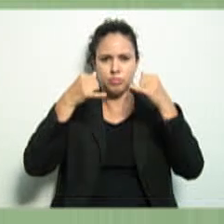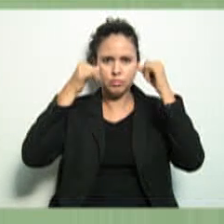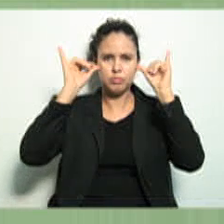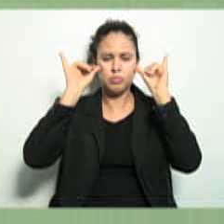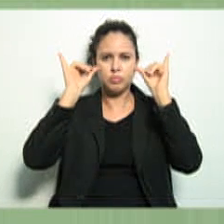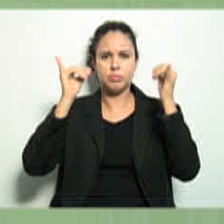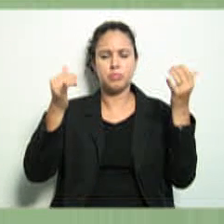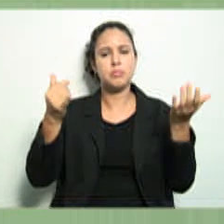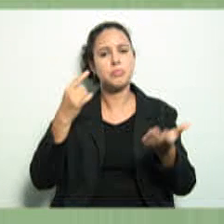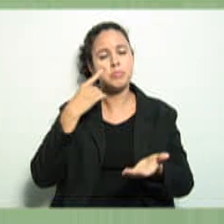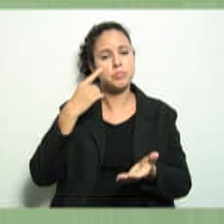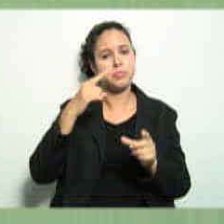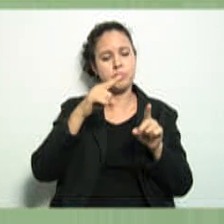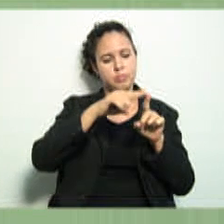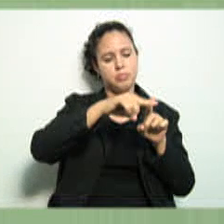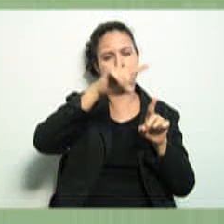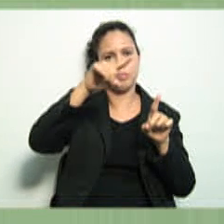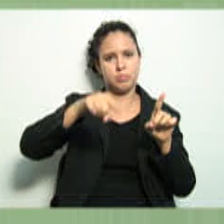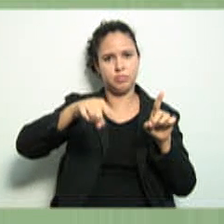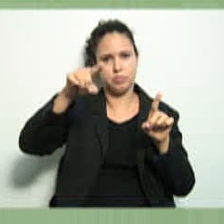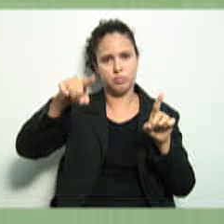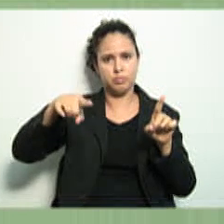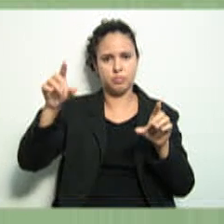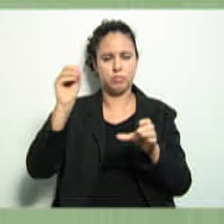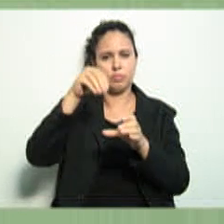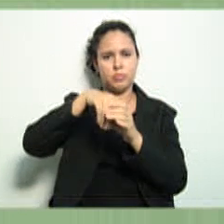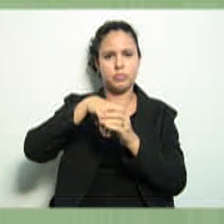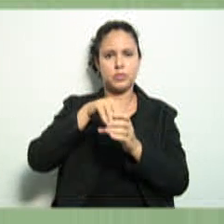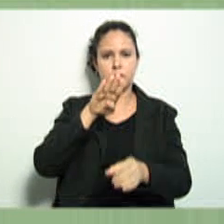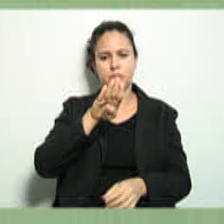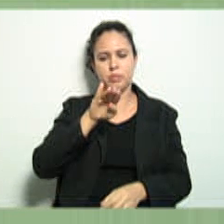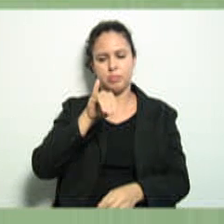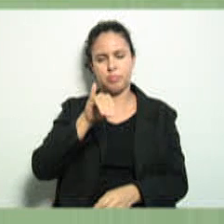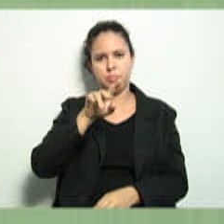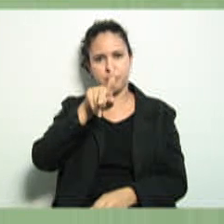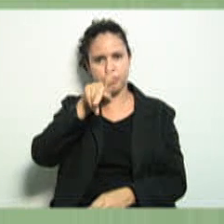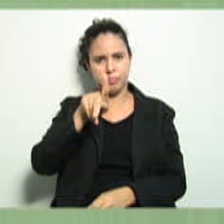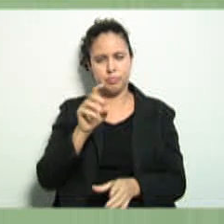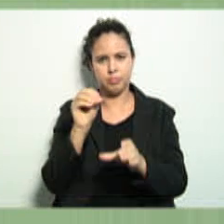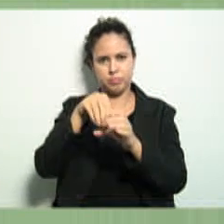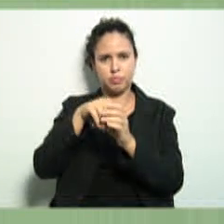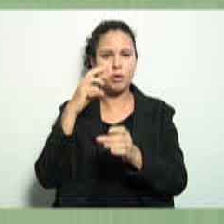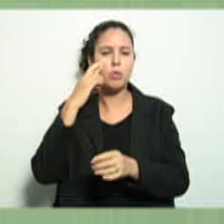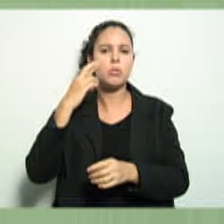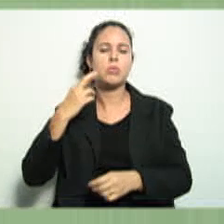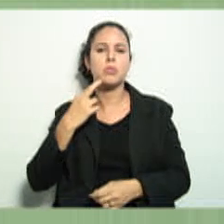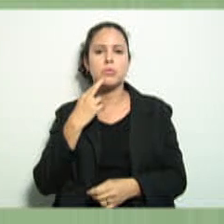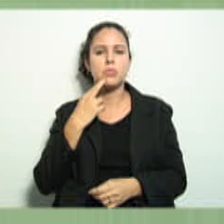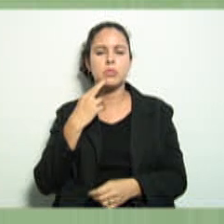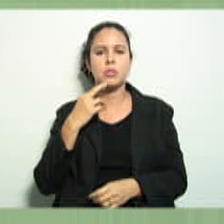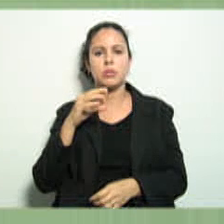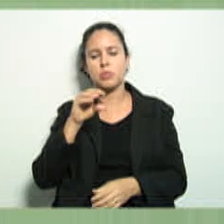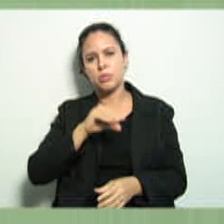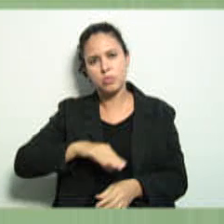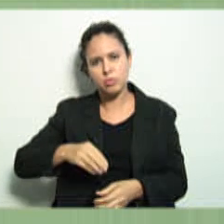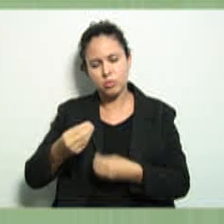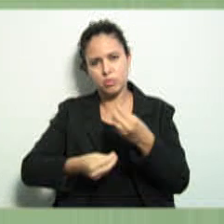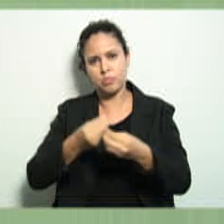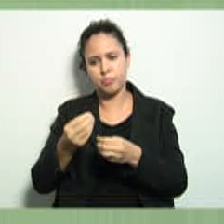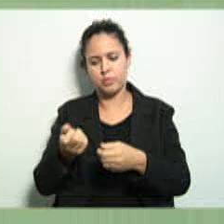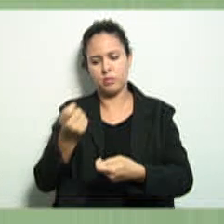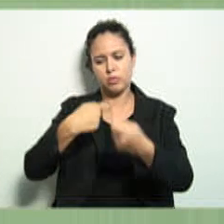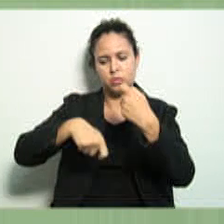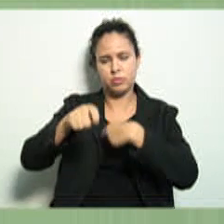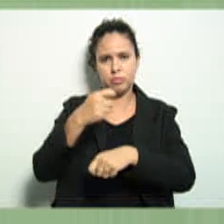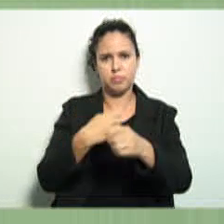temos um gráfico falando sobre a composição do PIB de Rondônia. Lembrando que o PIB é o Produto Interno Bruto, tudo